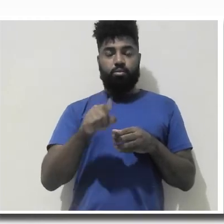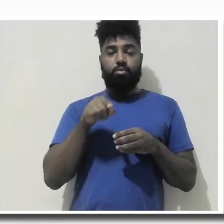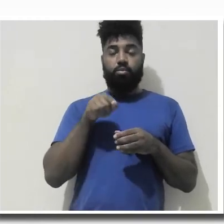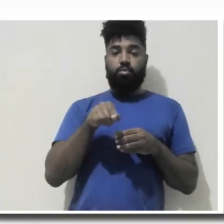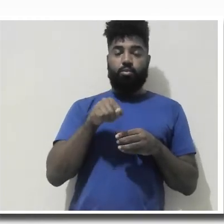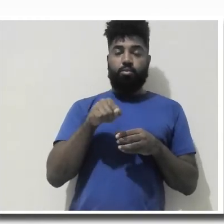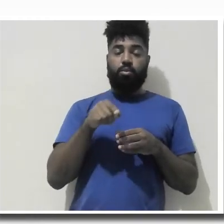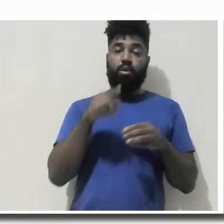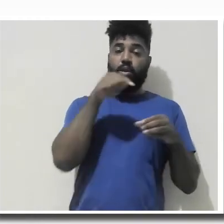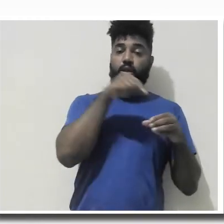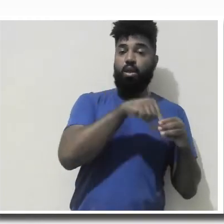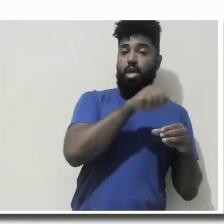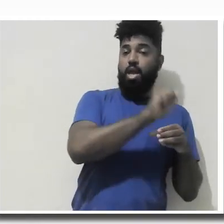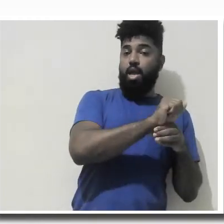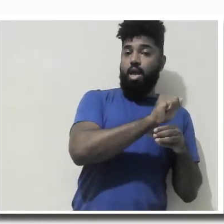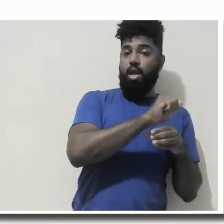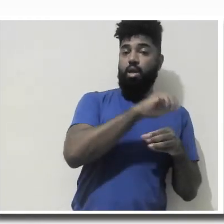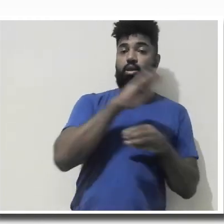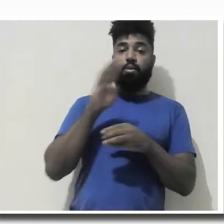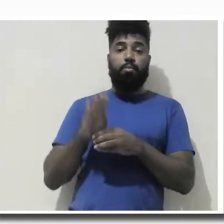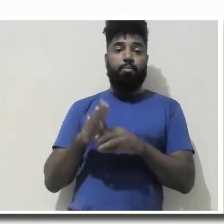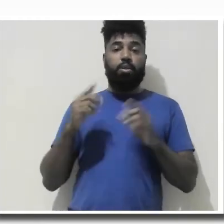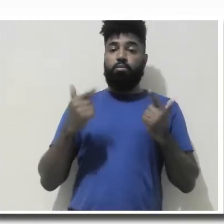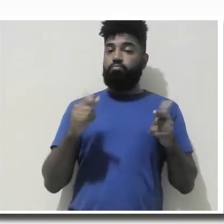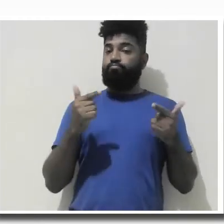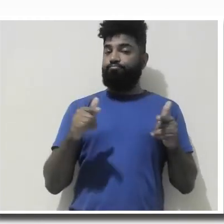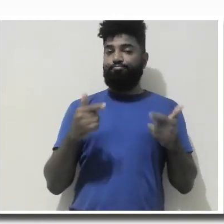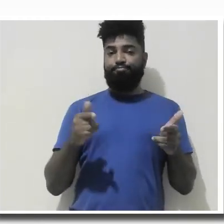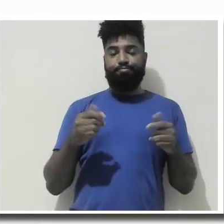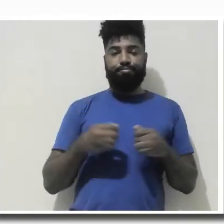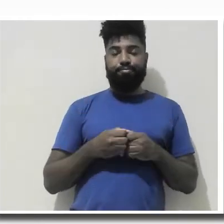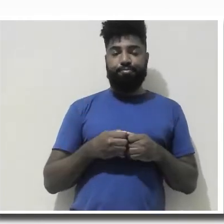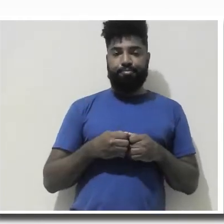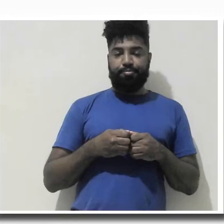estão nem em A nem em B. Então,